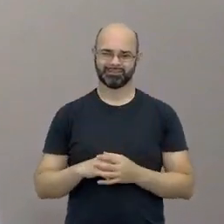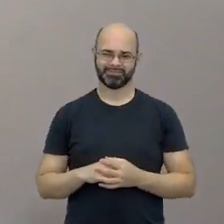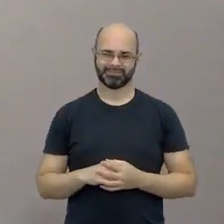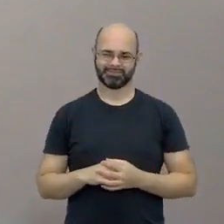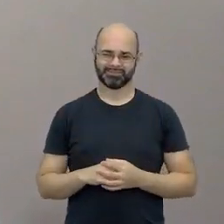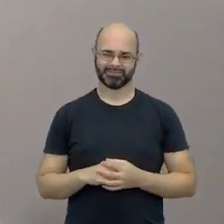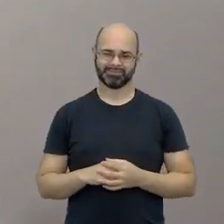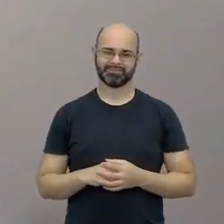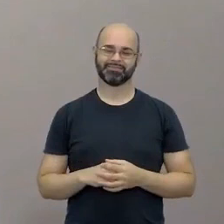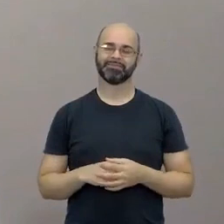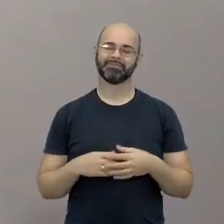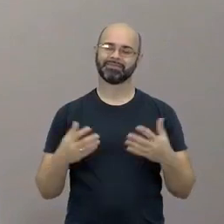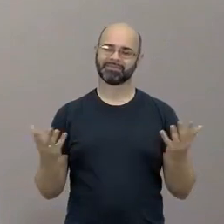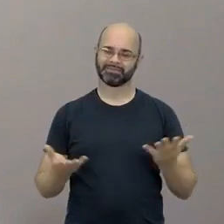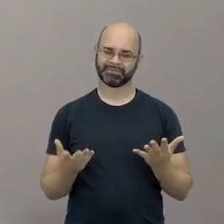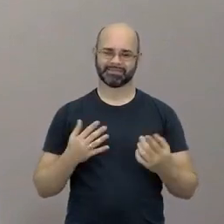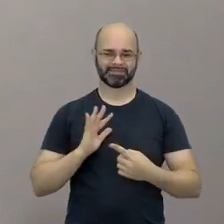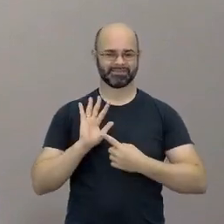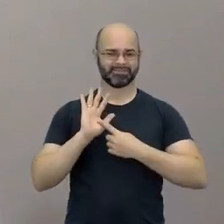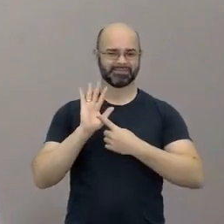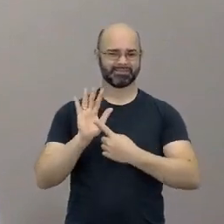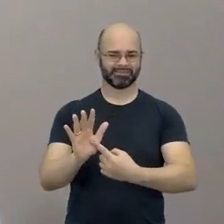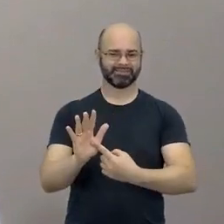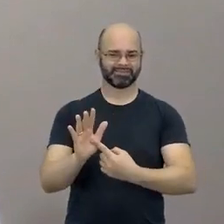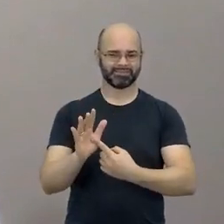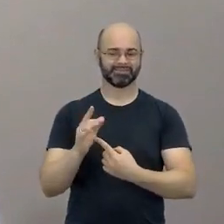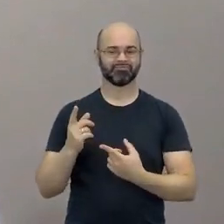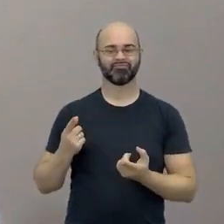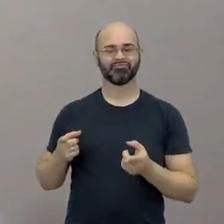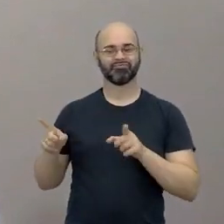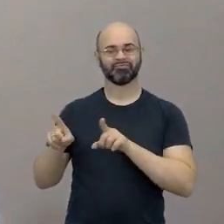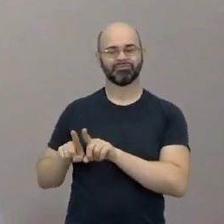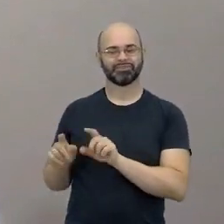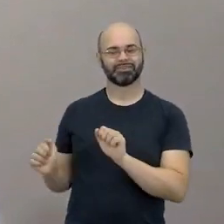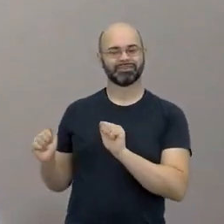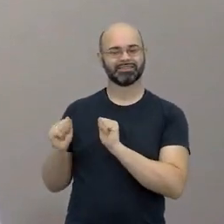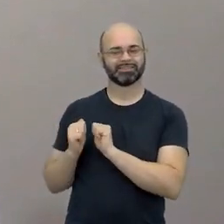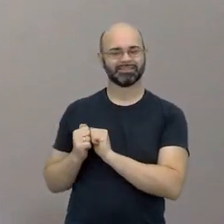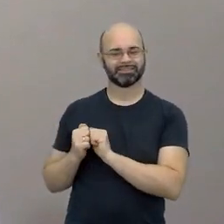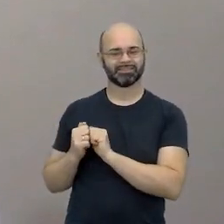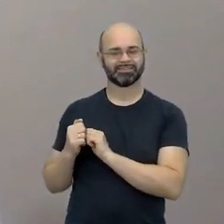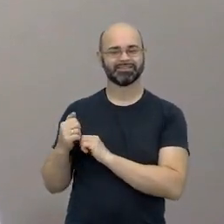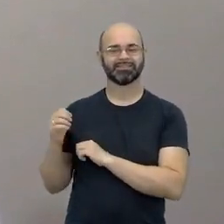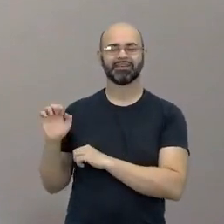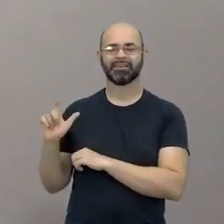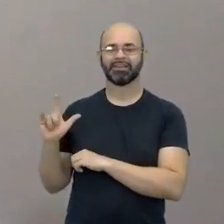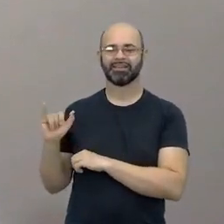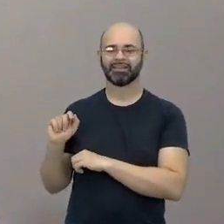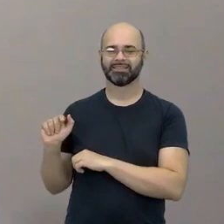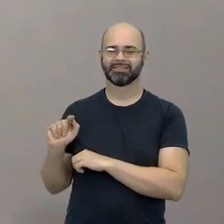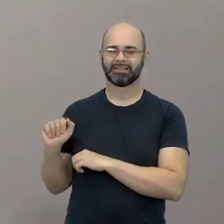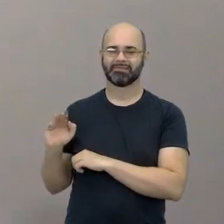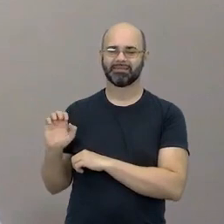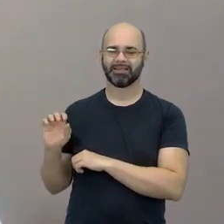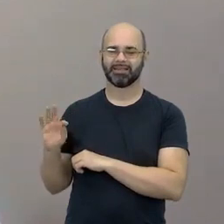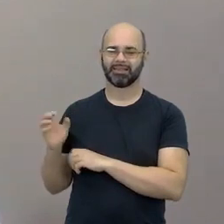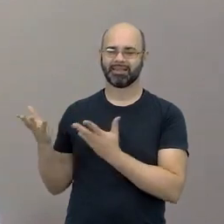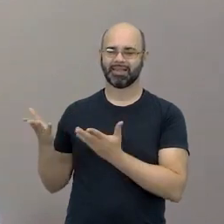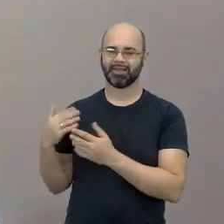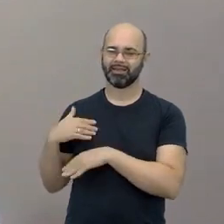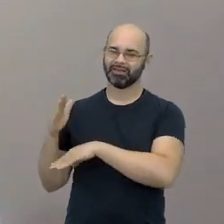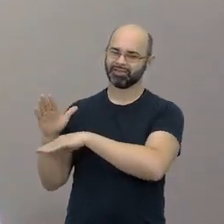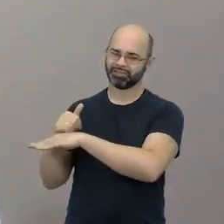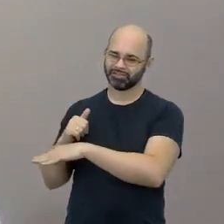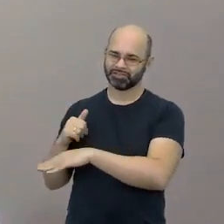de dividir essa transmissão hoje com a minha colega e parceira Elizabeth, a quem eu chamo para